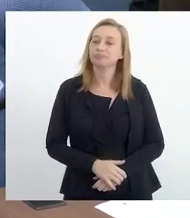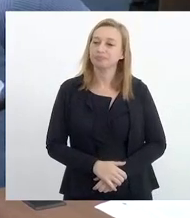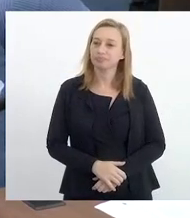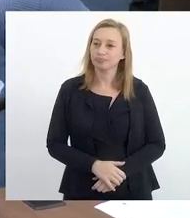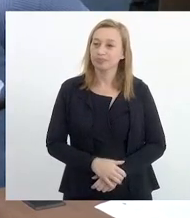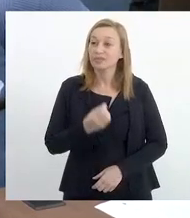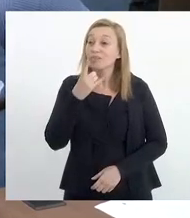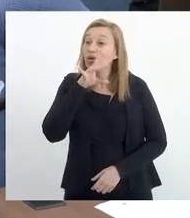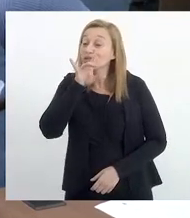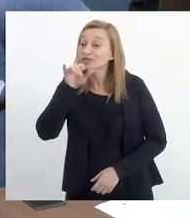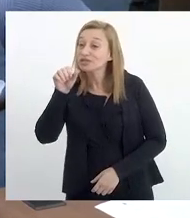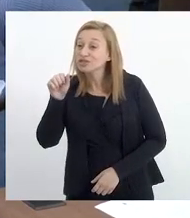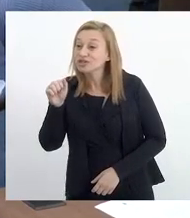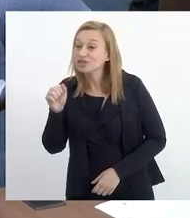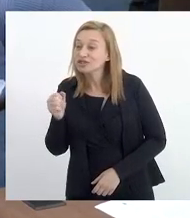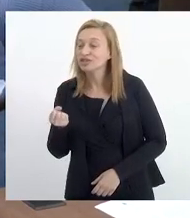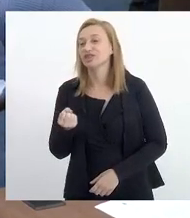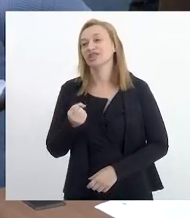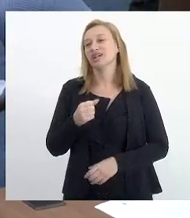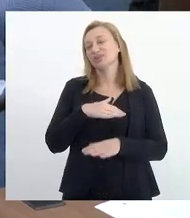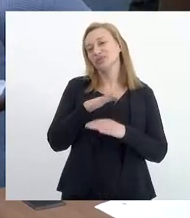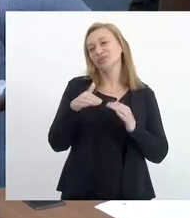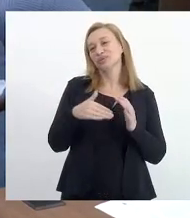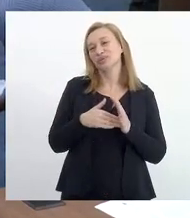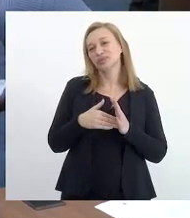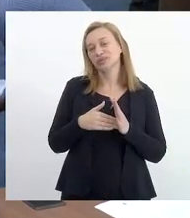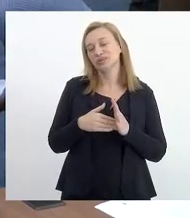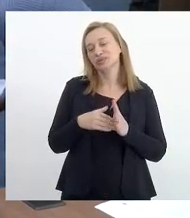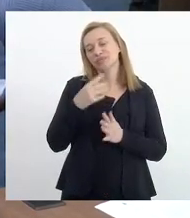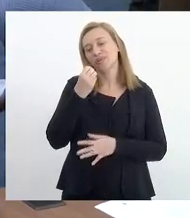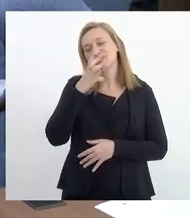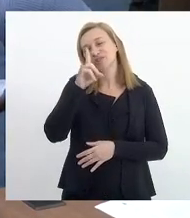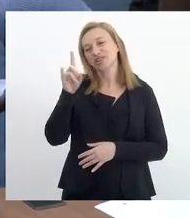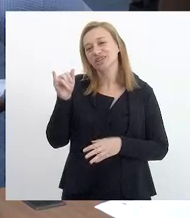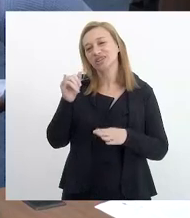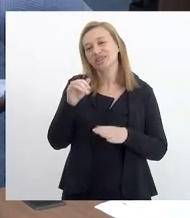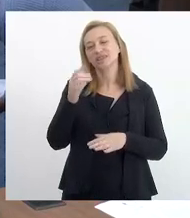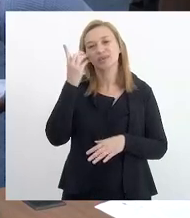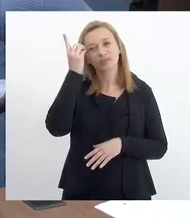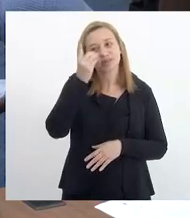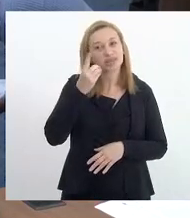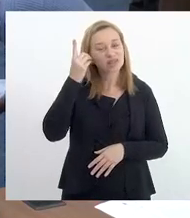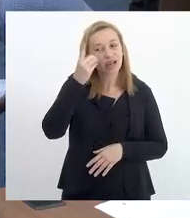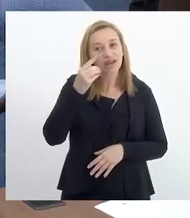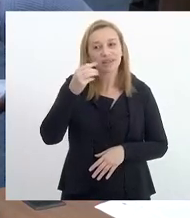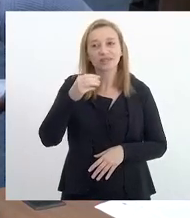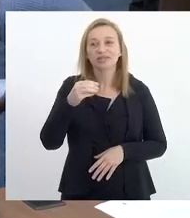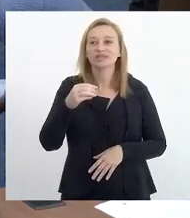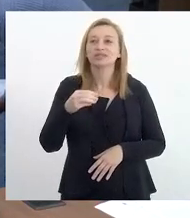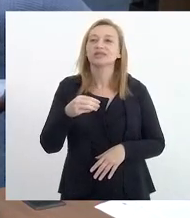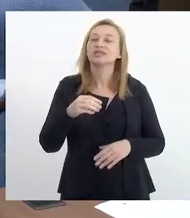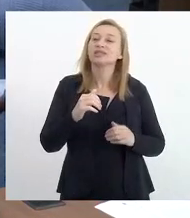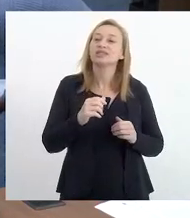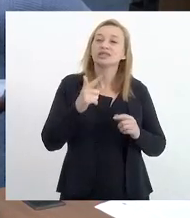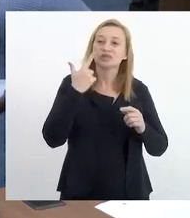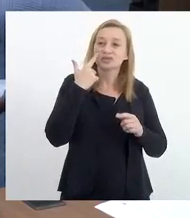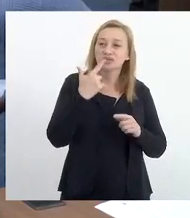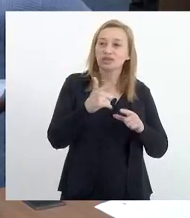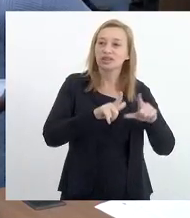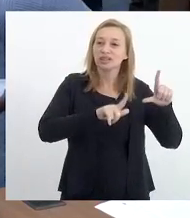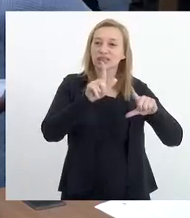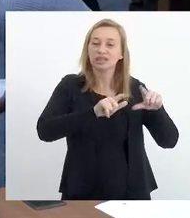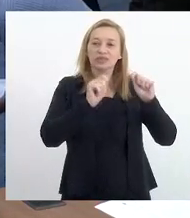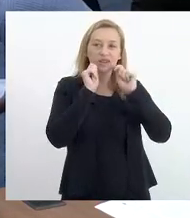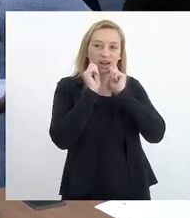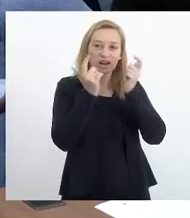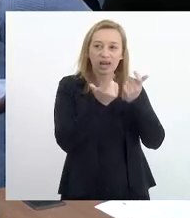Bom dia a todos e todas. Bom dia, deputados e deputadas, quem nos assiste pela TV Alerj, pelas